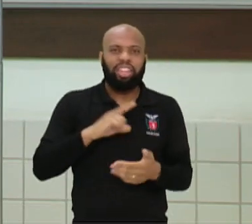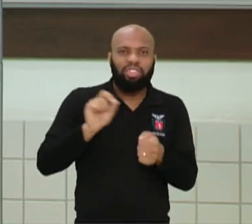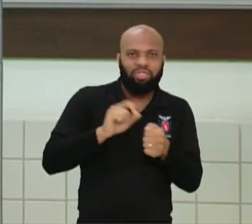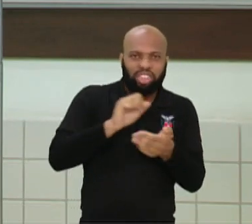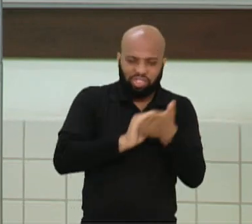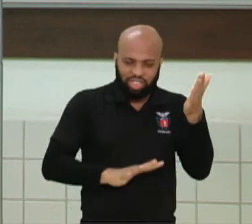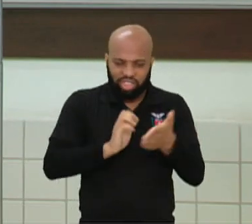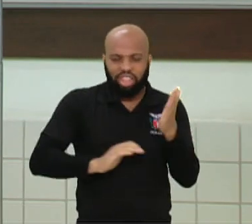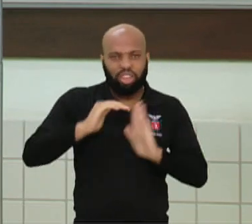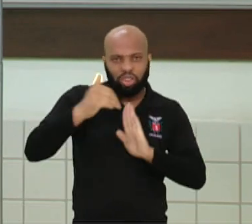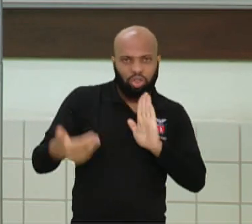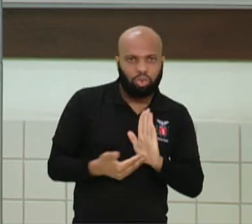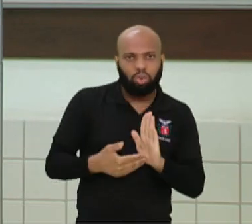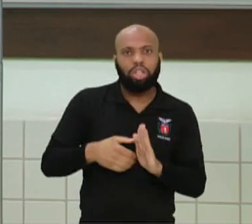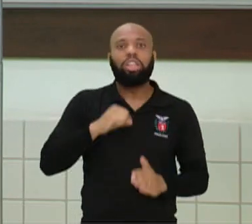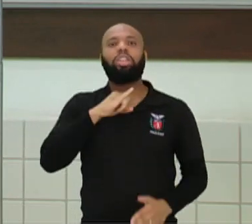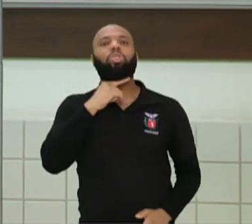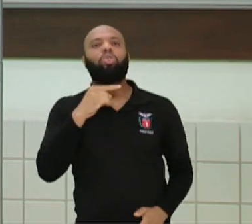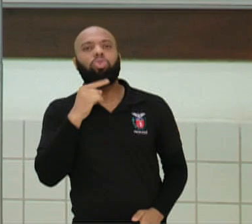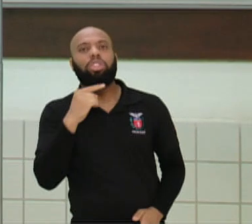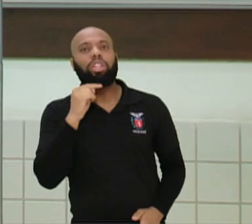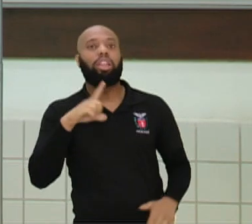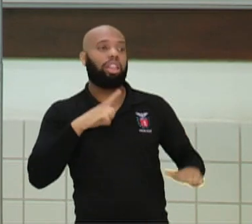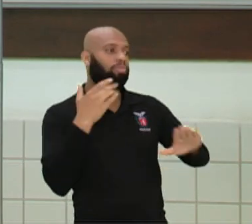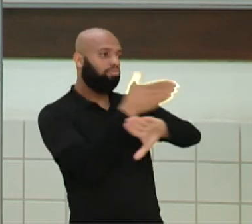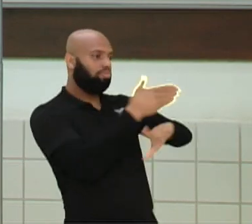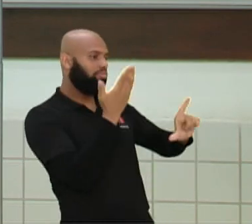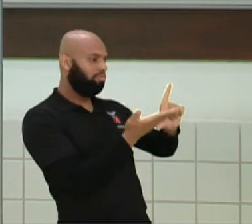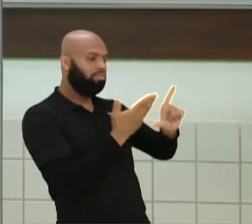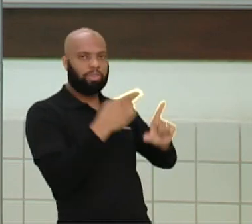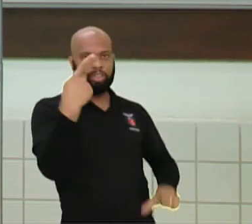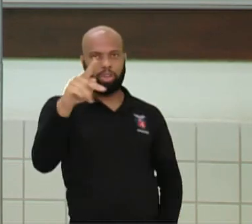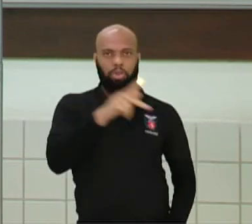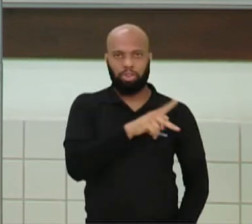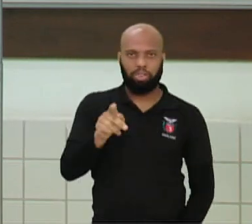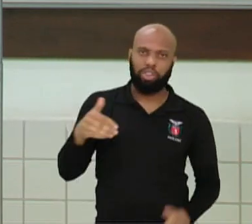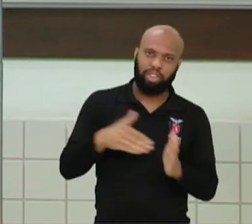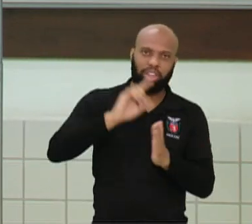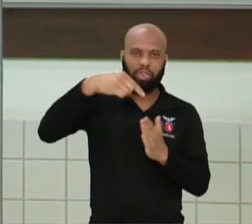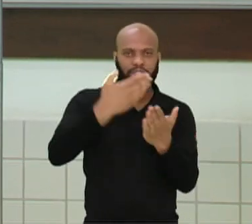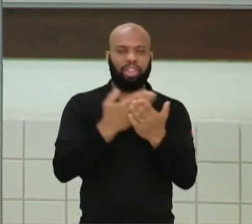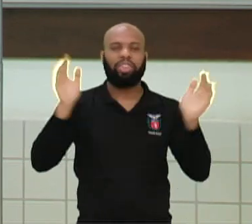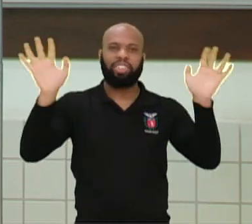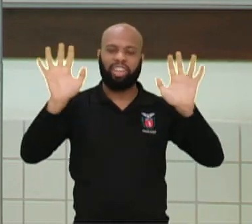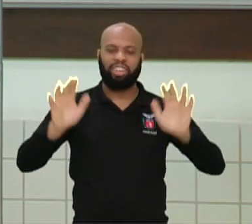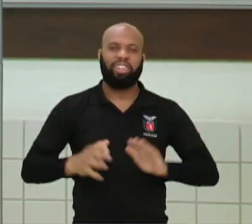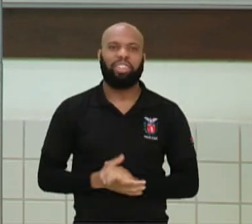fazer as atividades. E qualquer dúvida, não deixem de escrever no mural para o seu professor regente. Até a próxima aula.